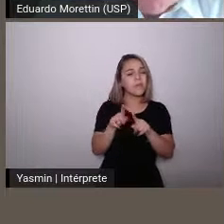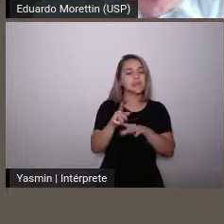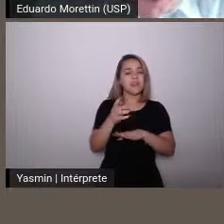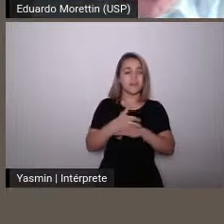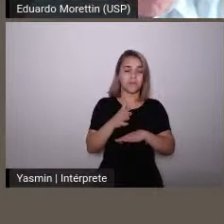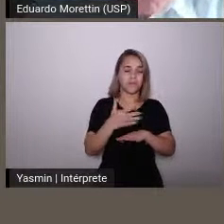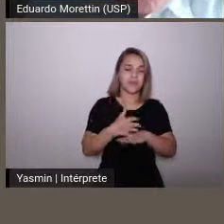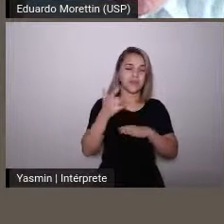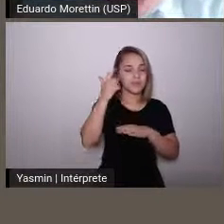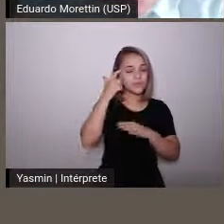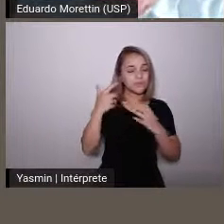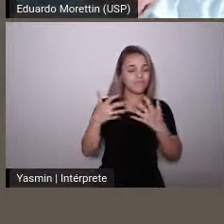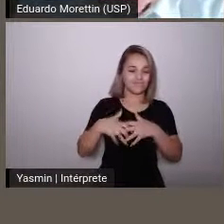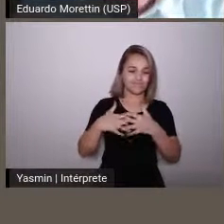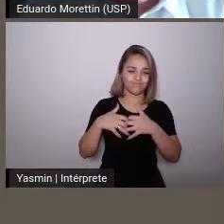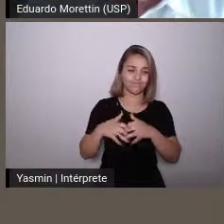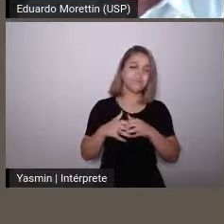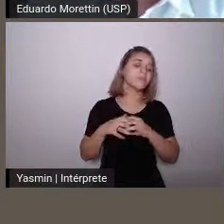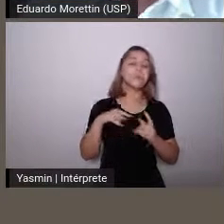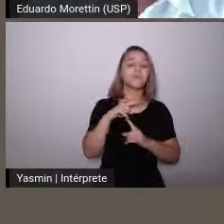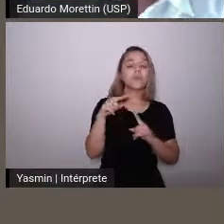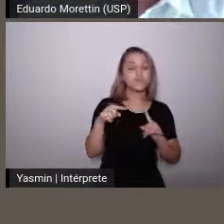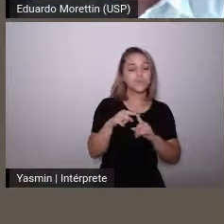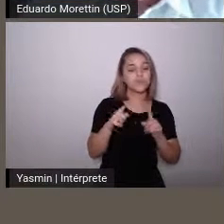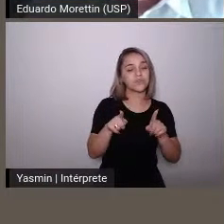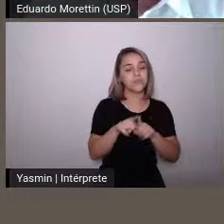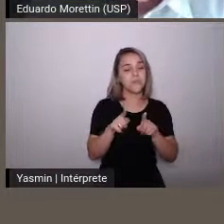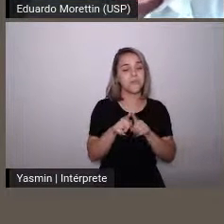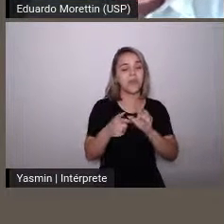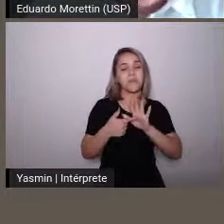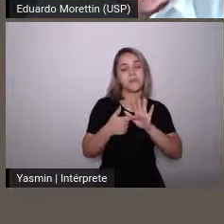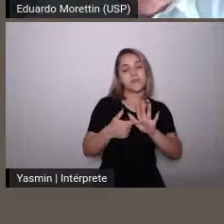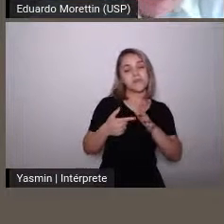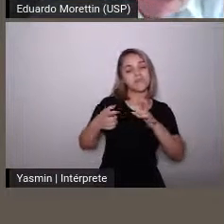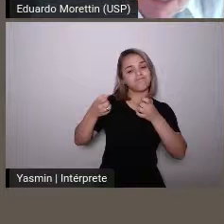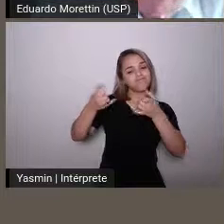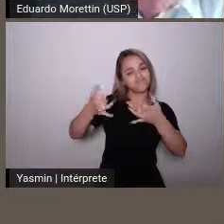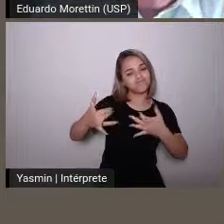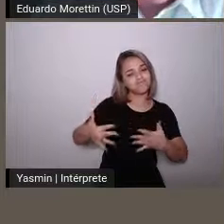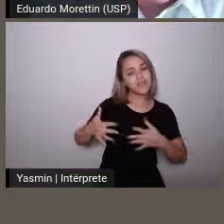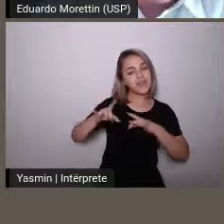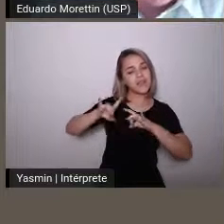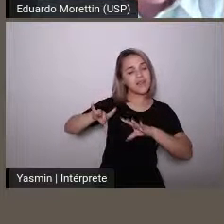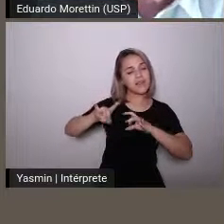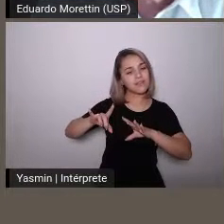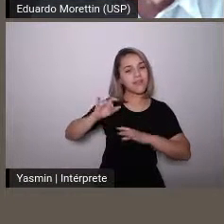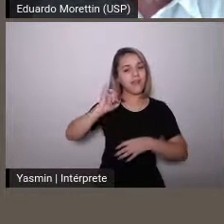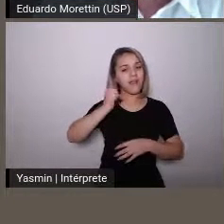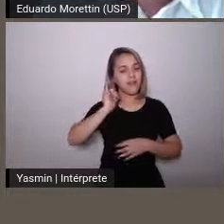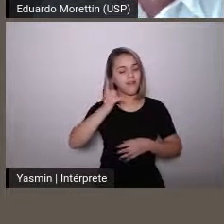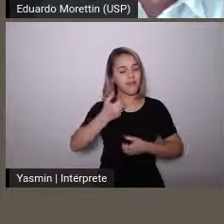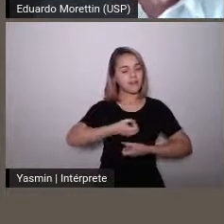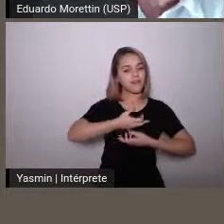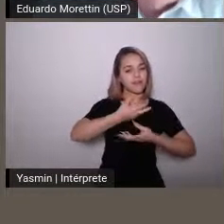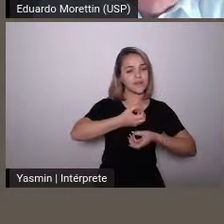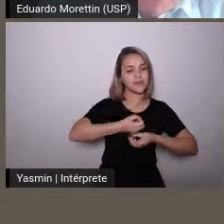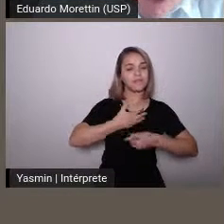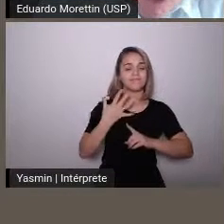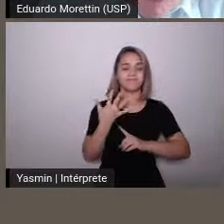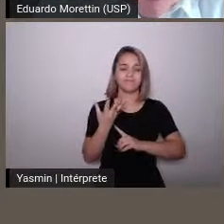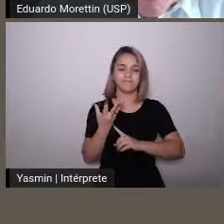no sentido de tomar o cinema para explicar a técnica narrativa da poesia, da arte moderna,